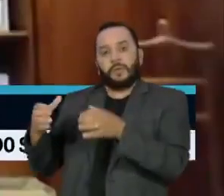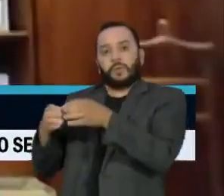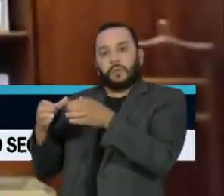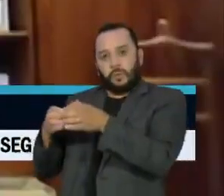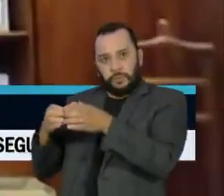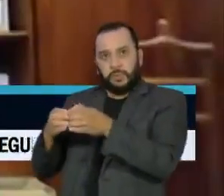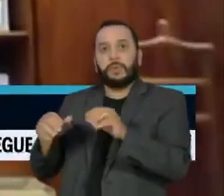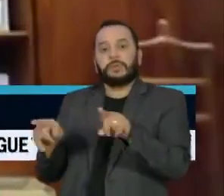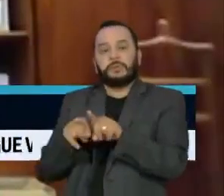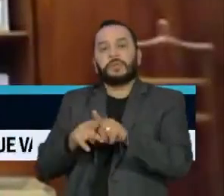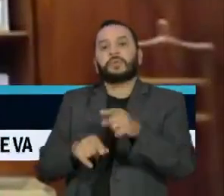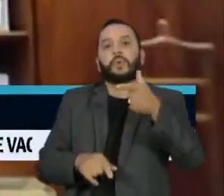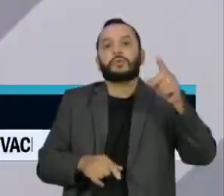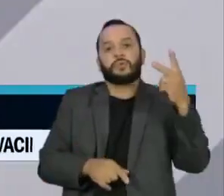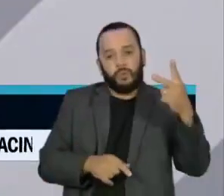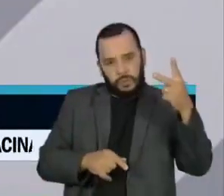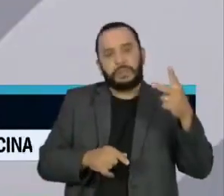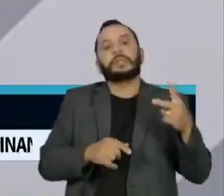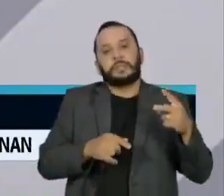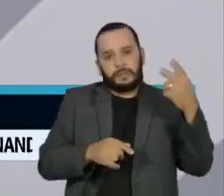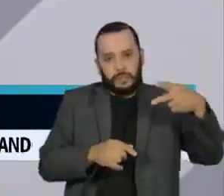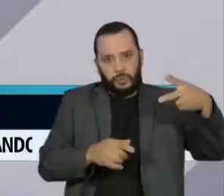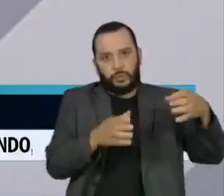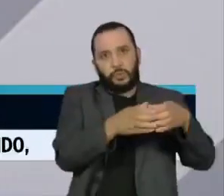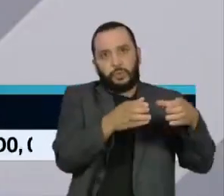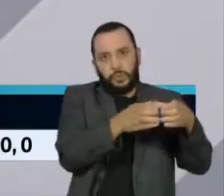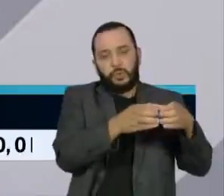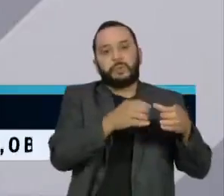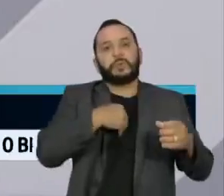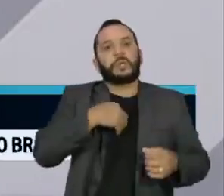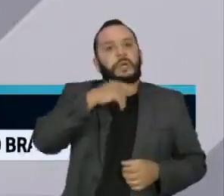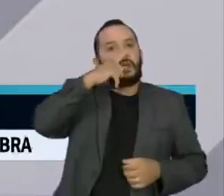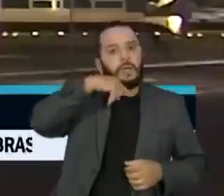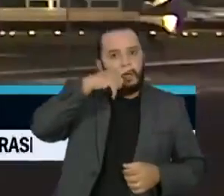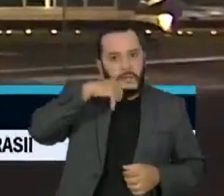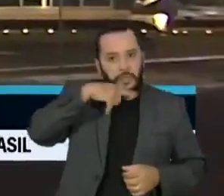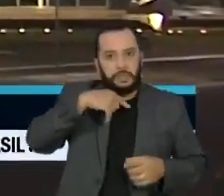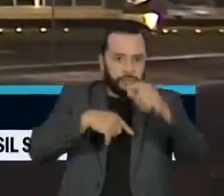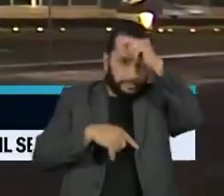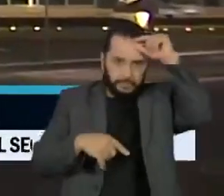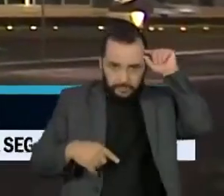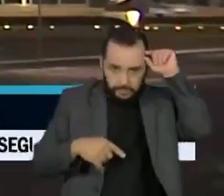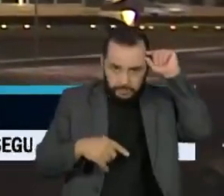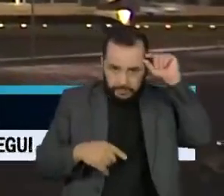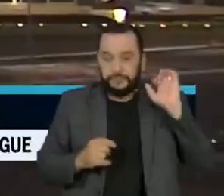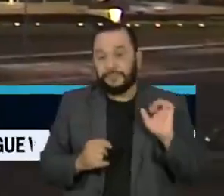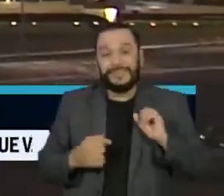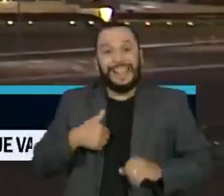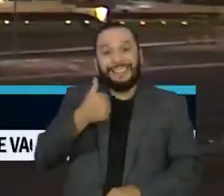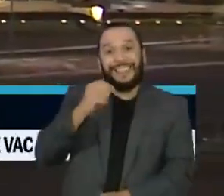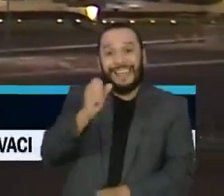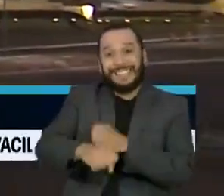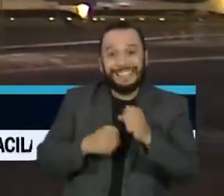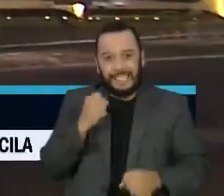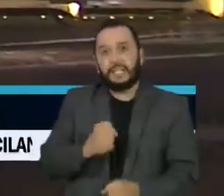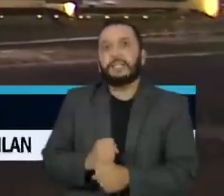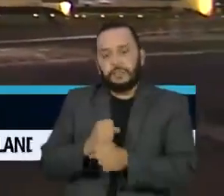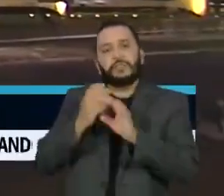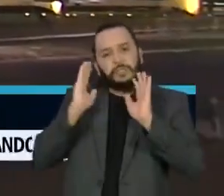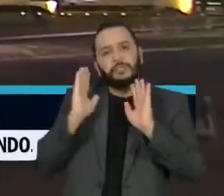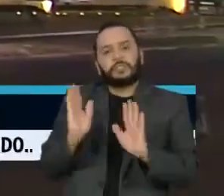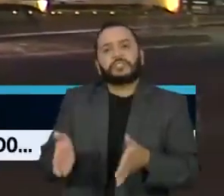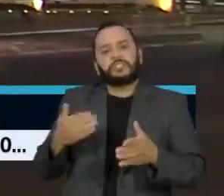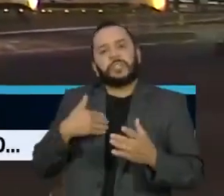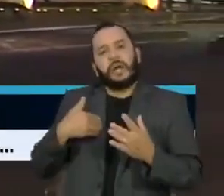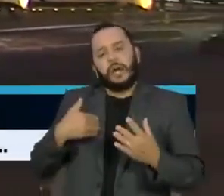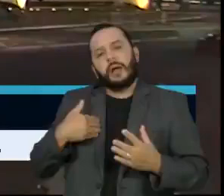outros dois são da segunda turma, Gilmar e Lewandowski, que reúnem outros 5. Há mais de 10 anos, um número tão grande de ministros